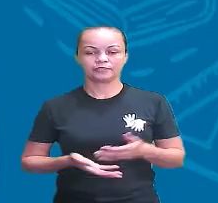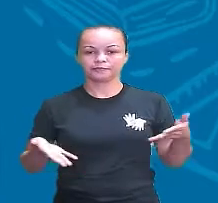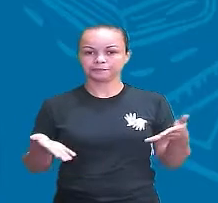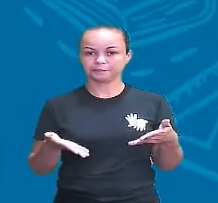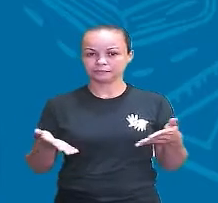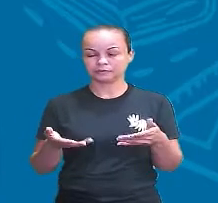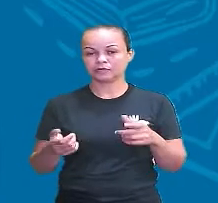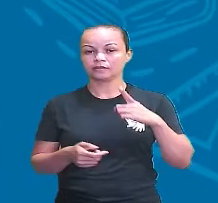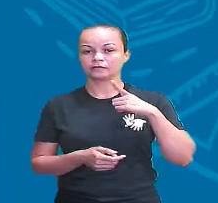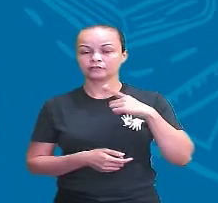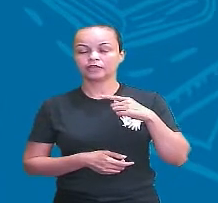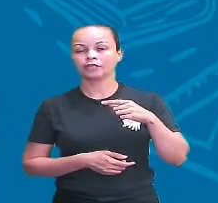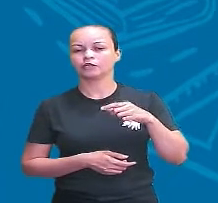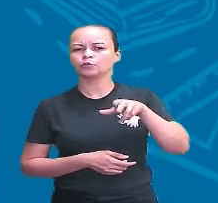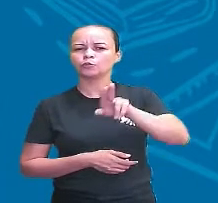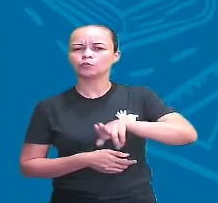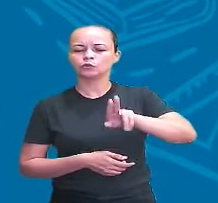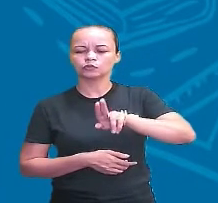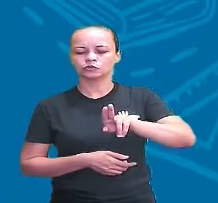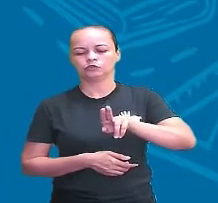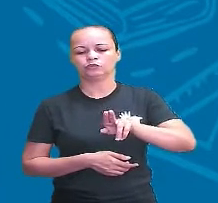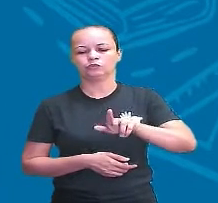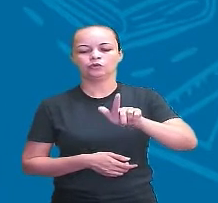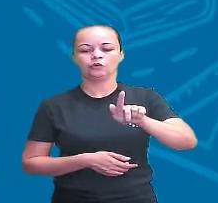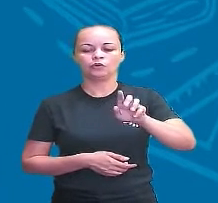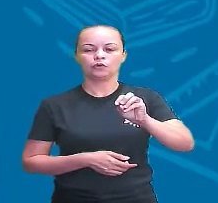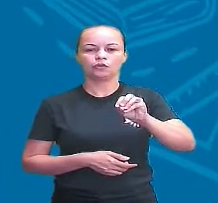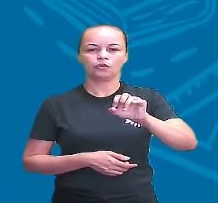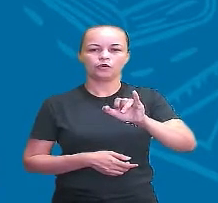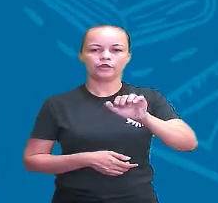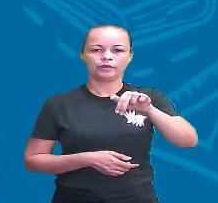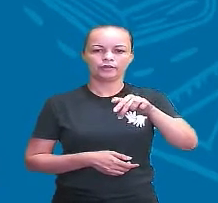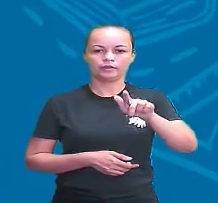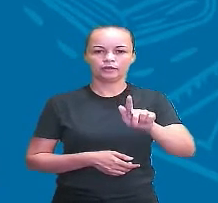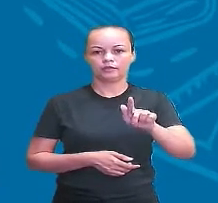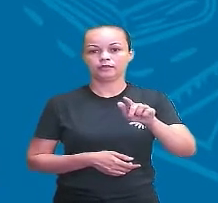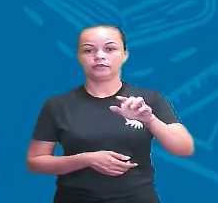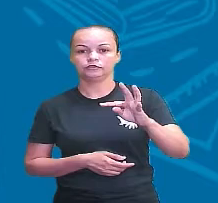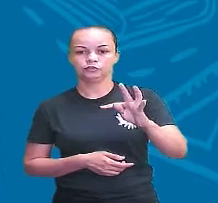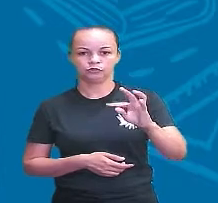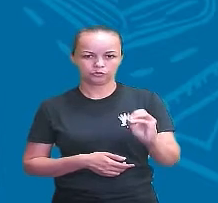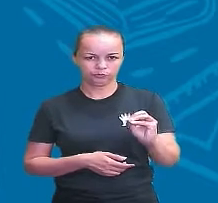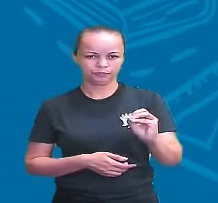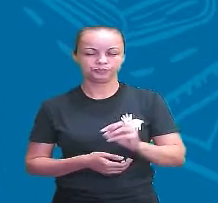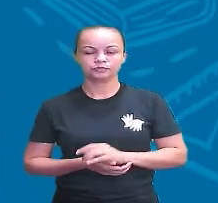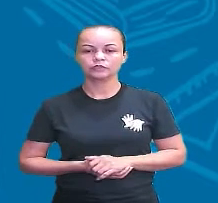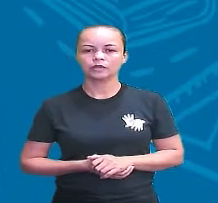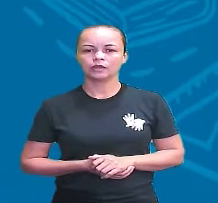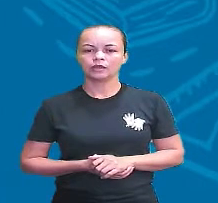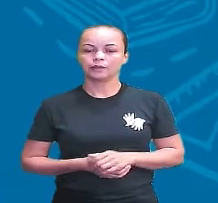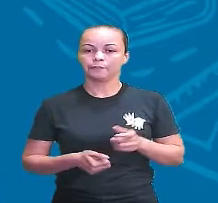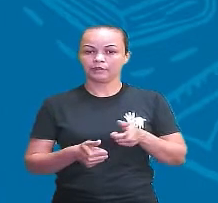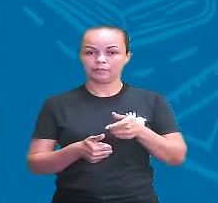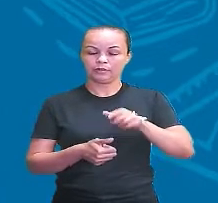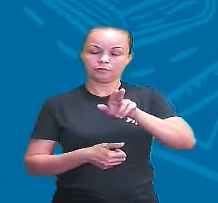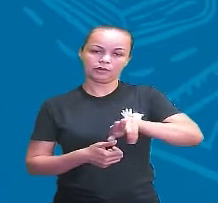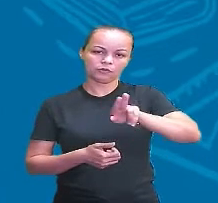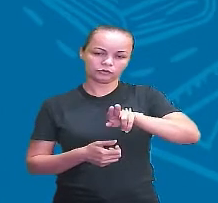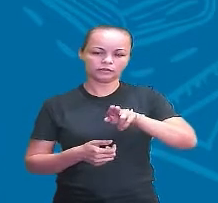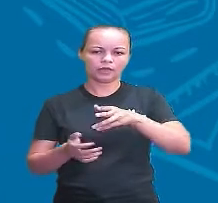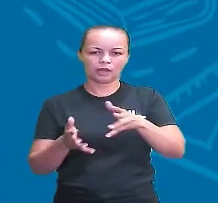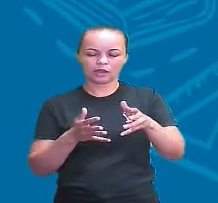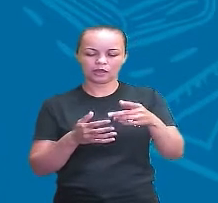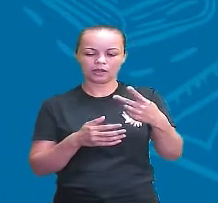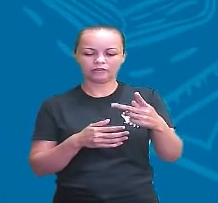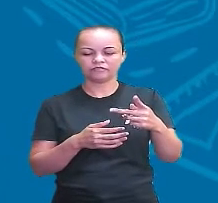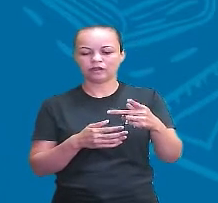nós temos o uso do going to. E aí? Como é que eu vou utilizar? Primeiro, para você utilizar o going to, você vai precisar lembrar